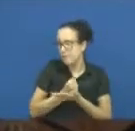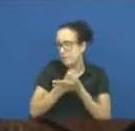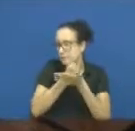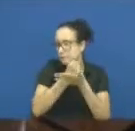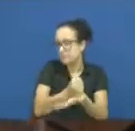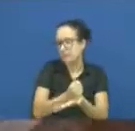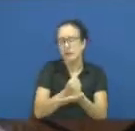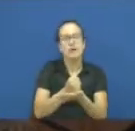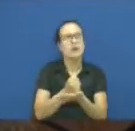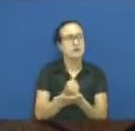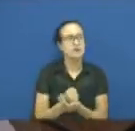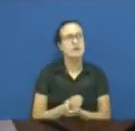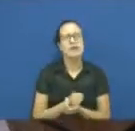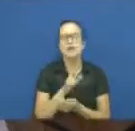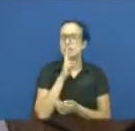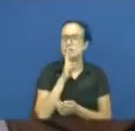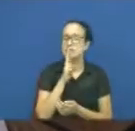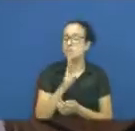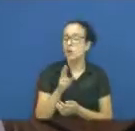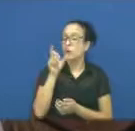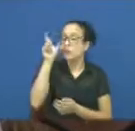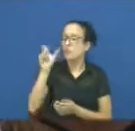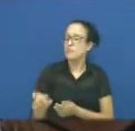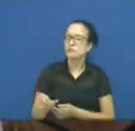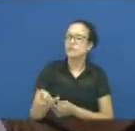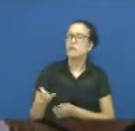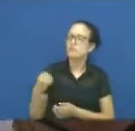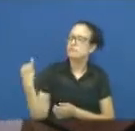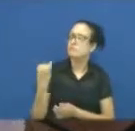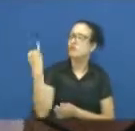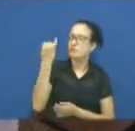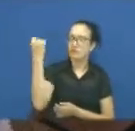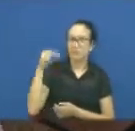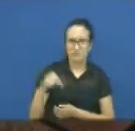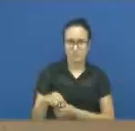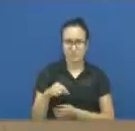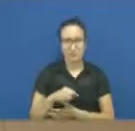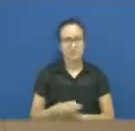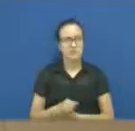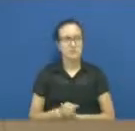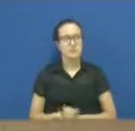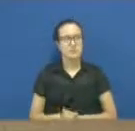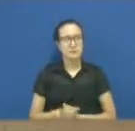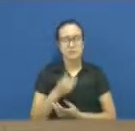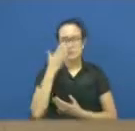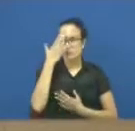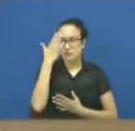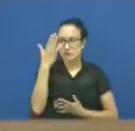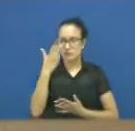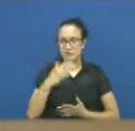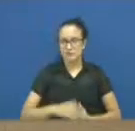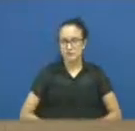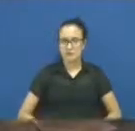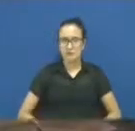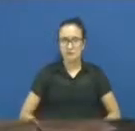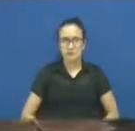resposta à grandiosidade que foi o Lelo para todos nós. Muito obrigado, senhor presidente.